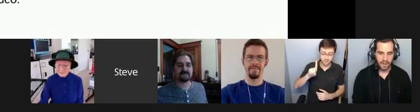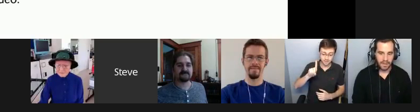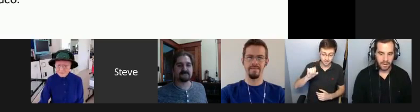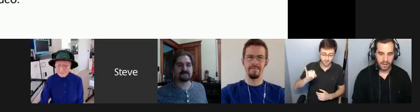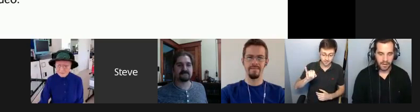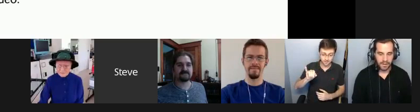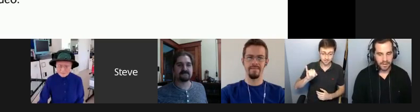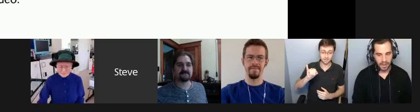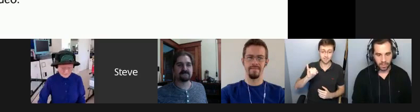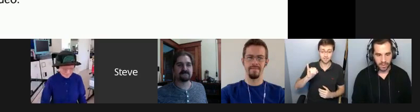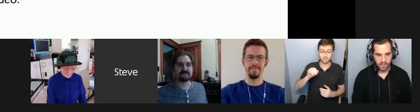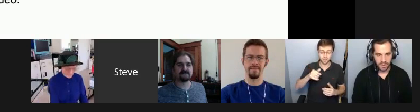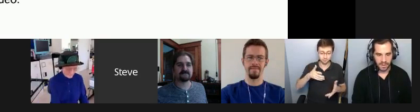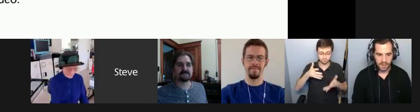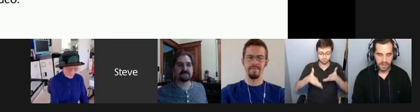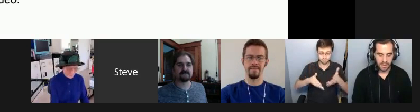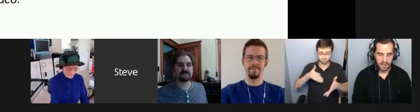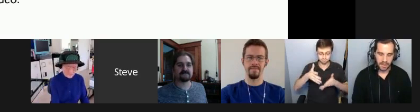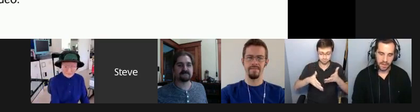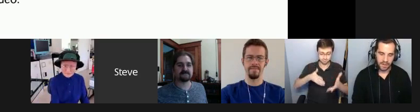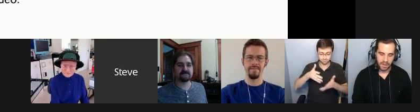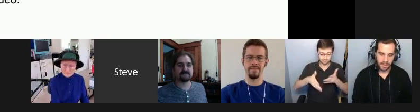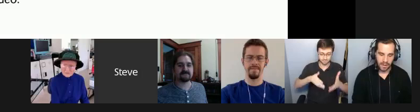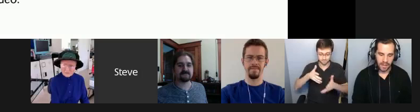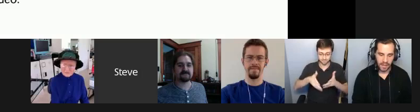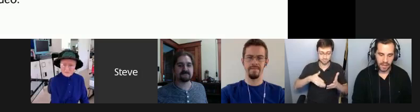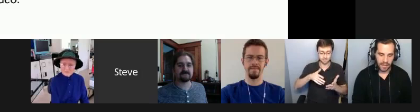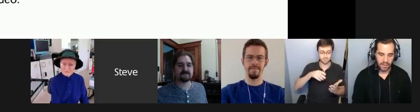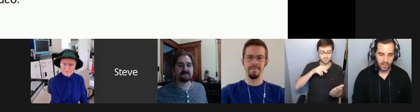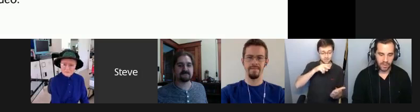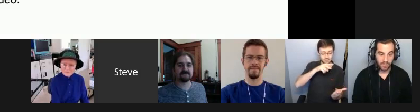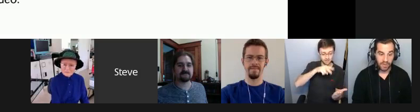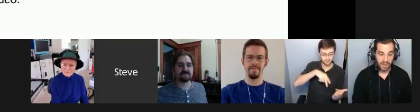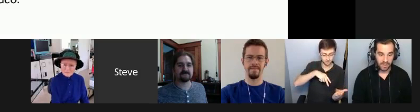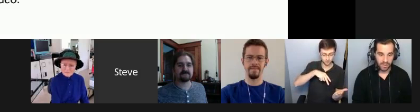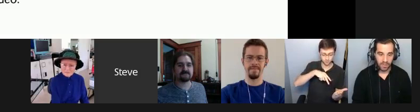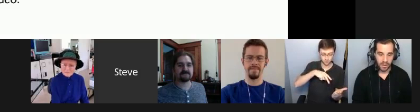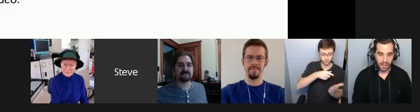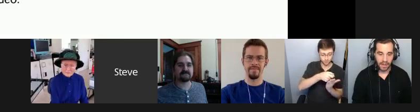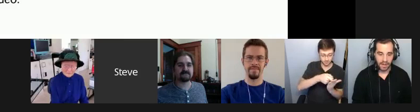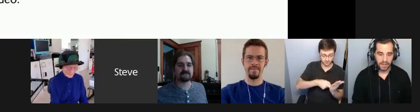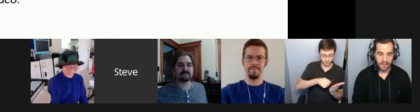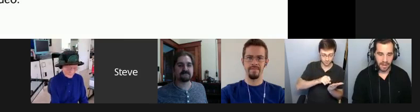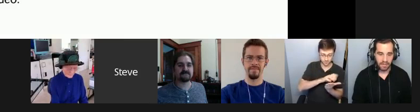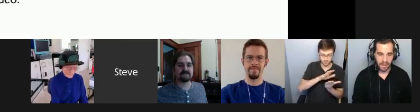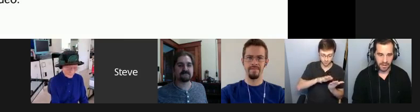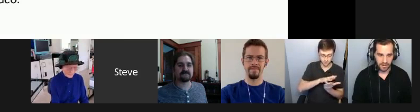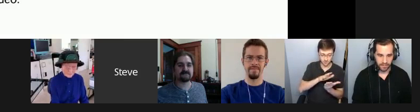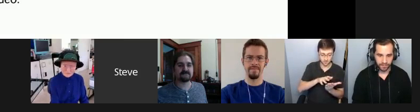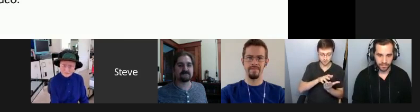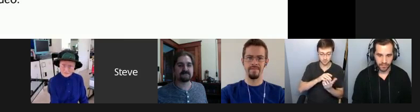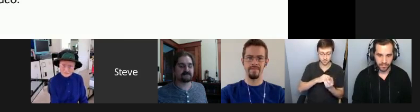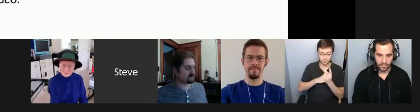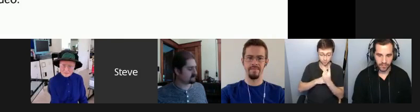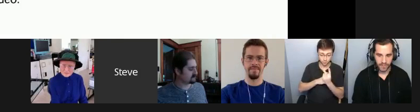imagéticas que são produzidas na leitura de um texto em